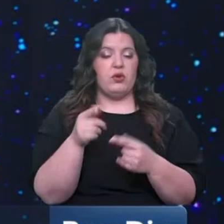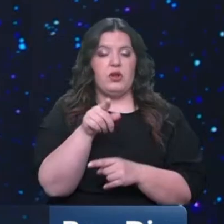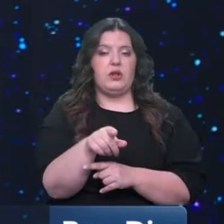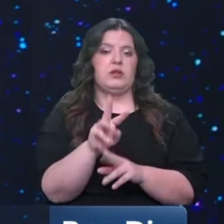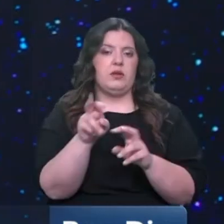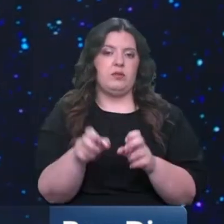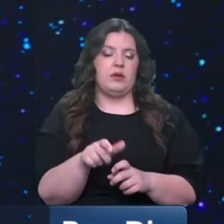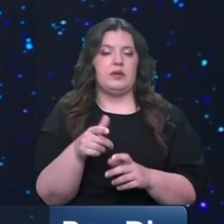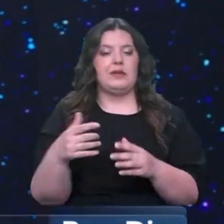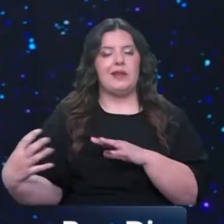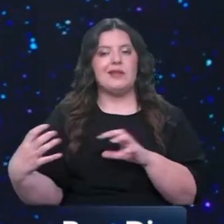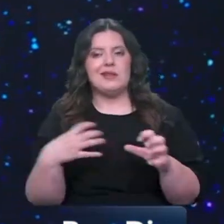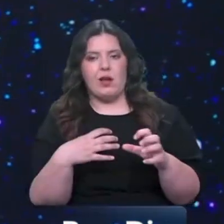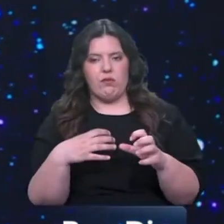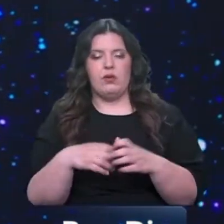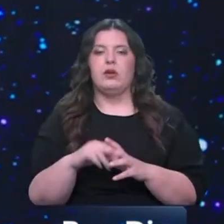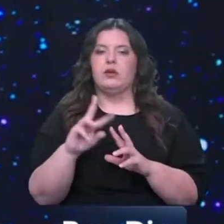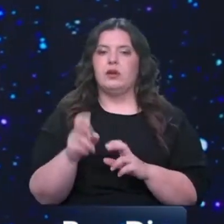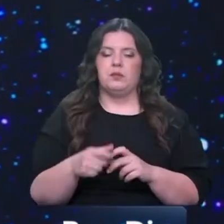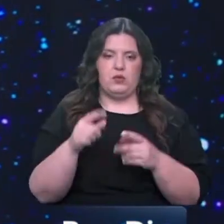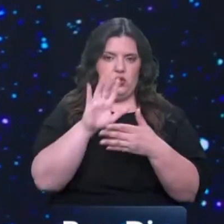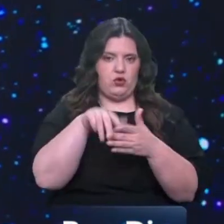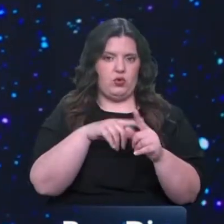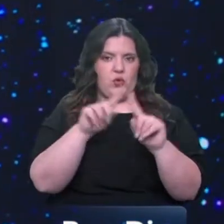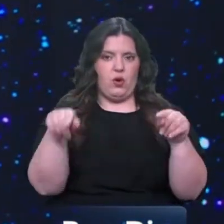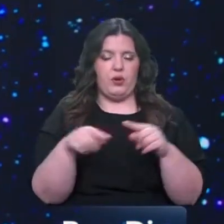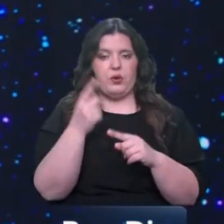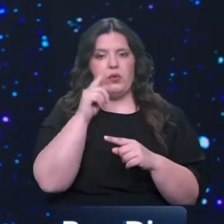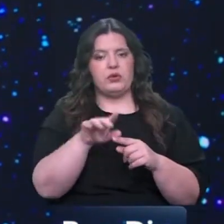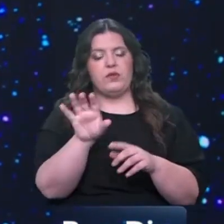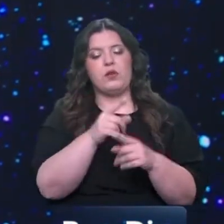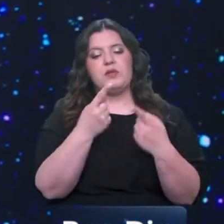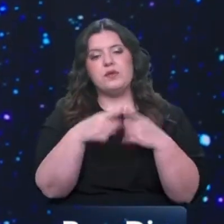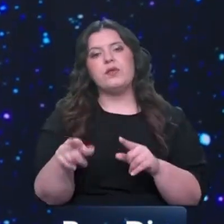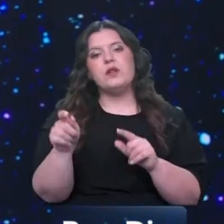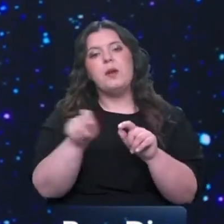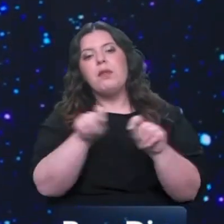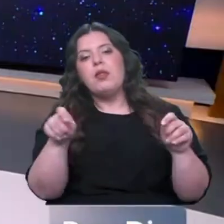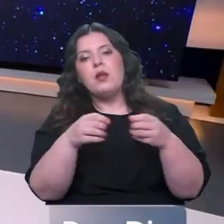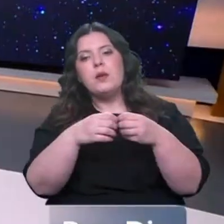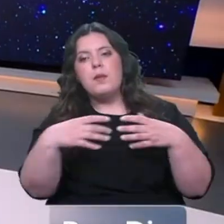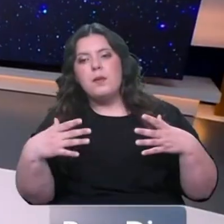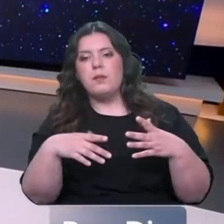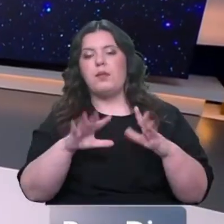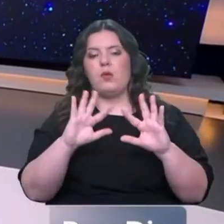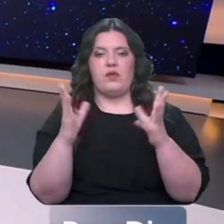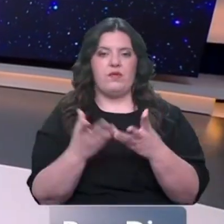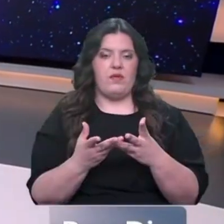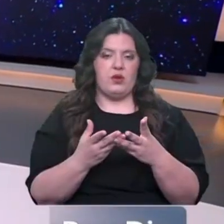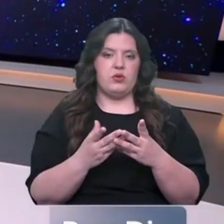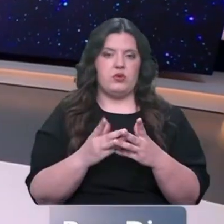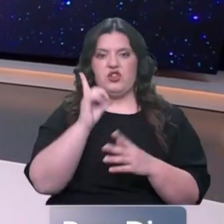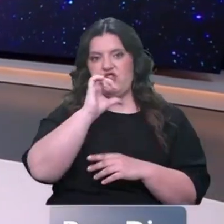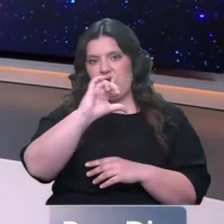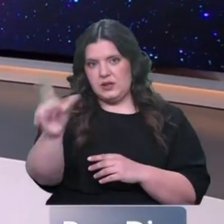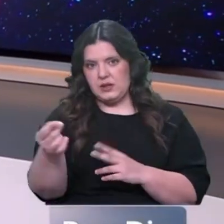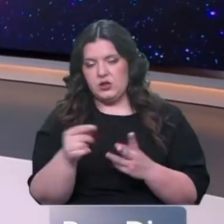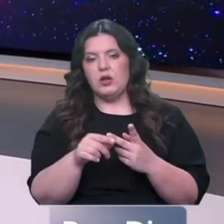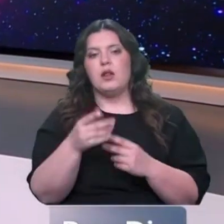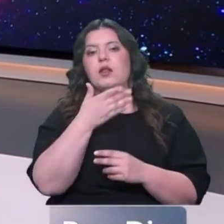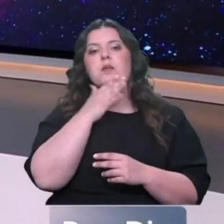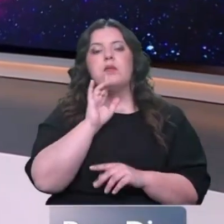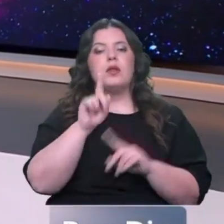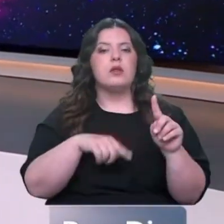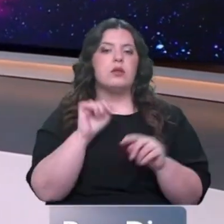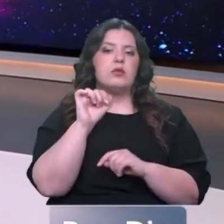de tensão. Olha, este quadro mostra-nos que temos maneiras diferentes de medir a expansão do universo e as distâncias do universo, conforme até